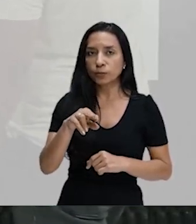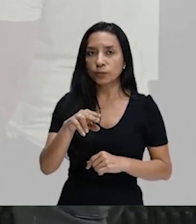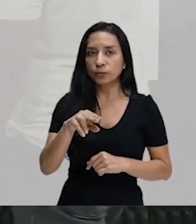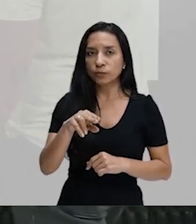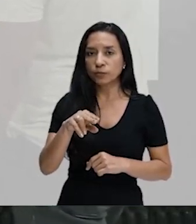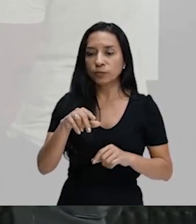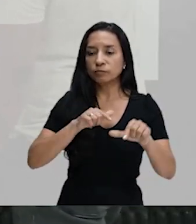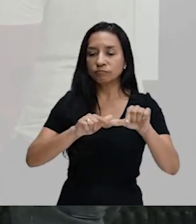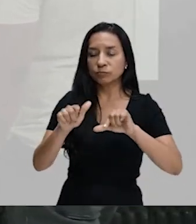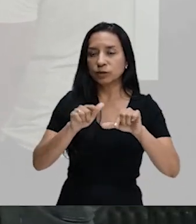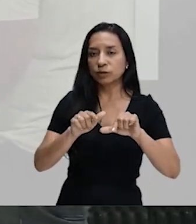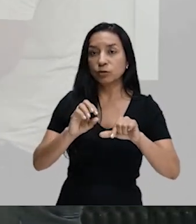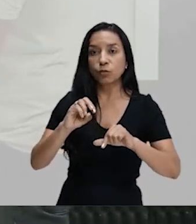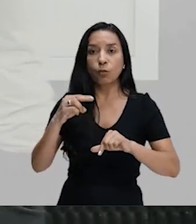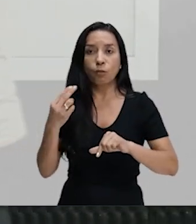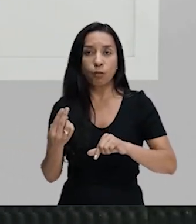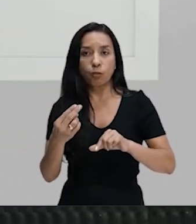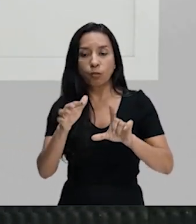ao trabalho.